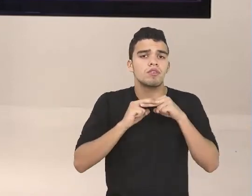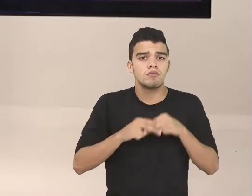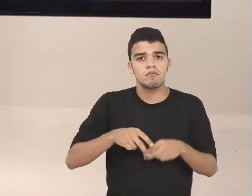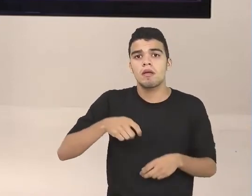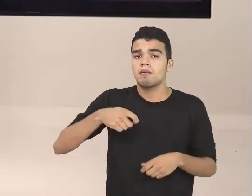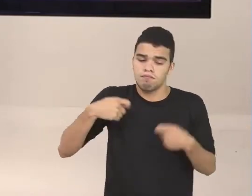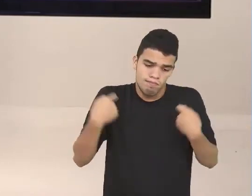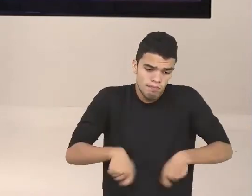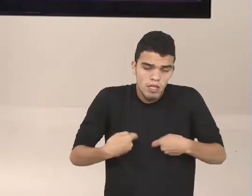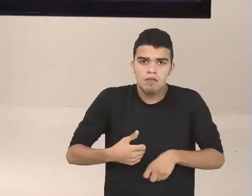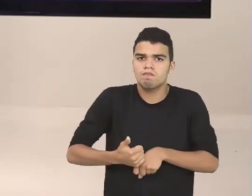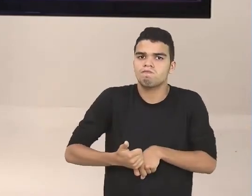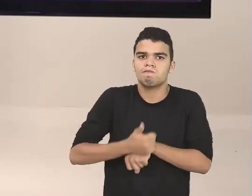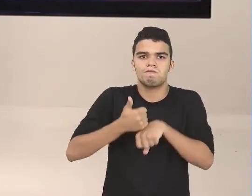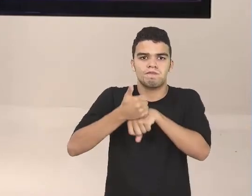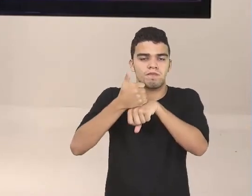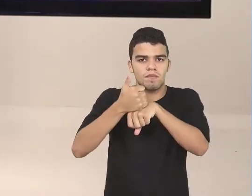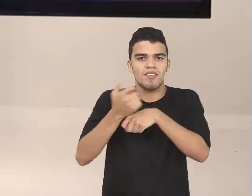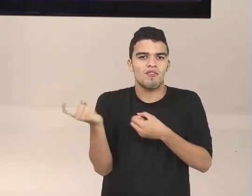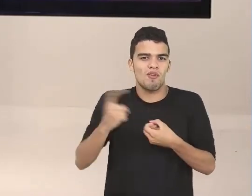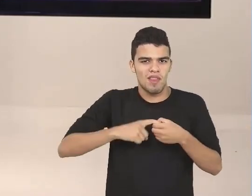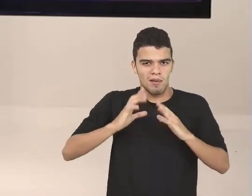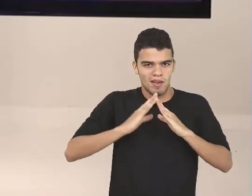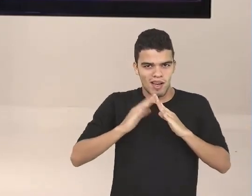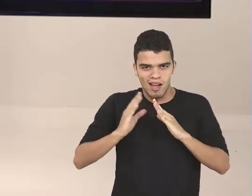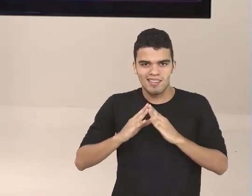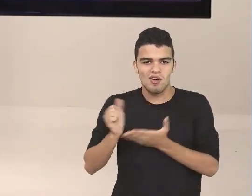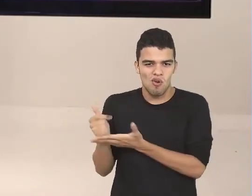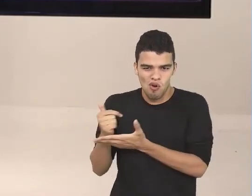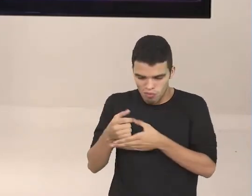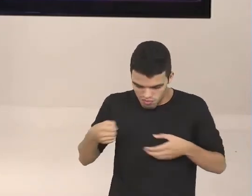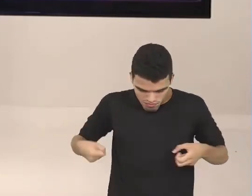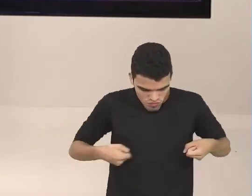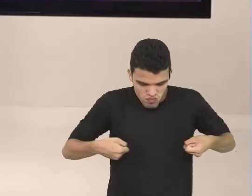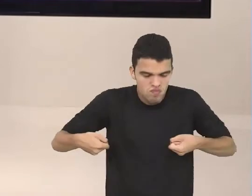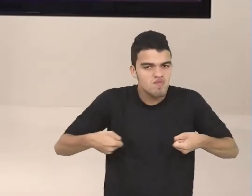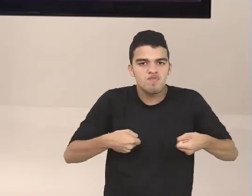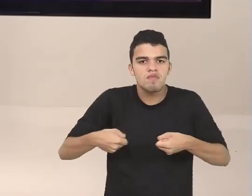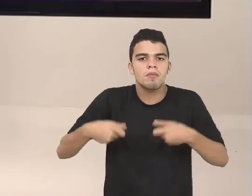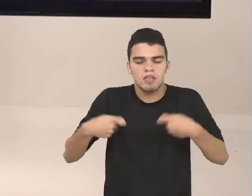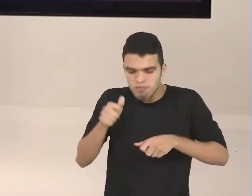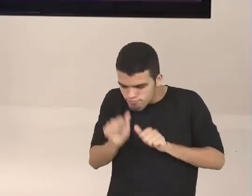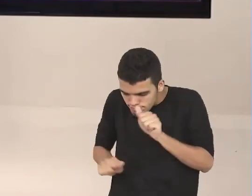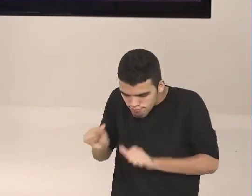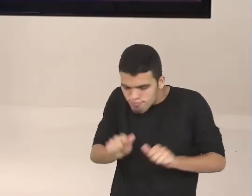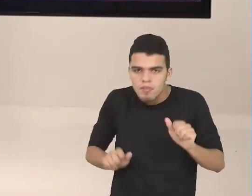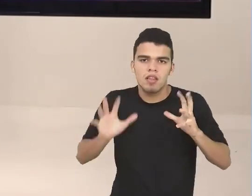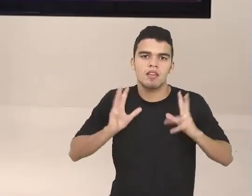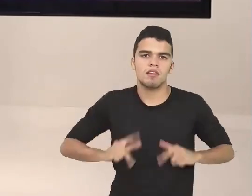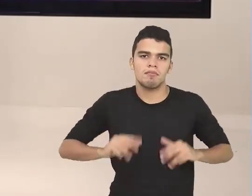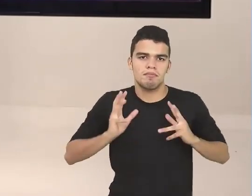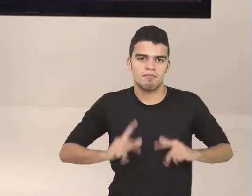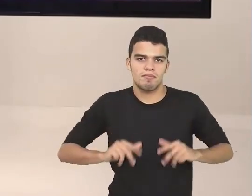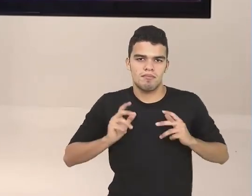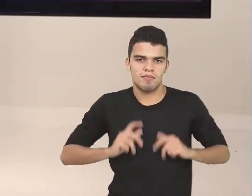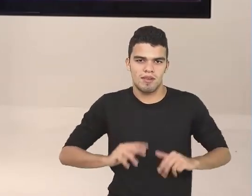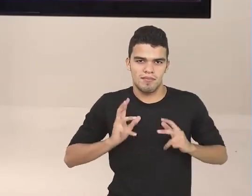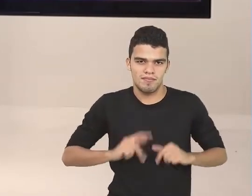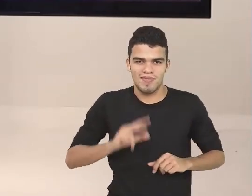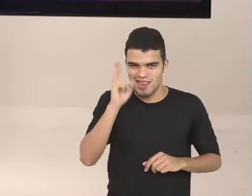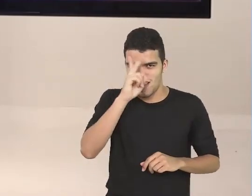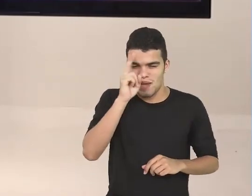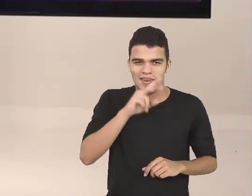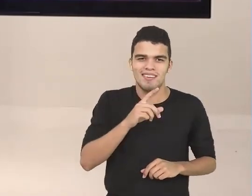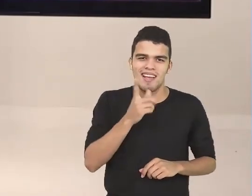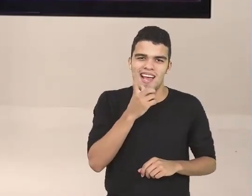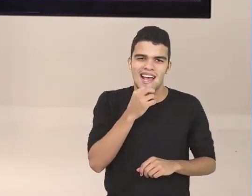fazer a higienização. Lembra que eu falei para vocês da água sanitária? Tem uma coisa interessante só que eu esqueci de falar para vocês.